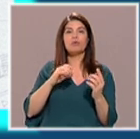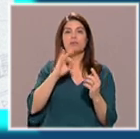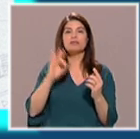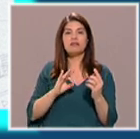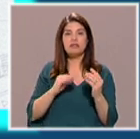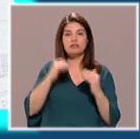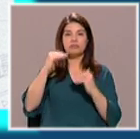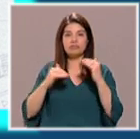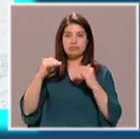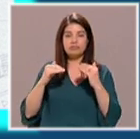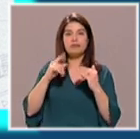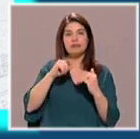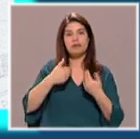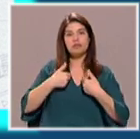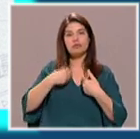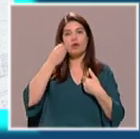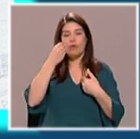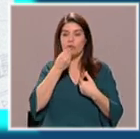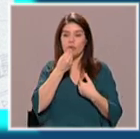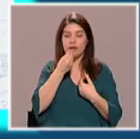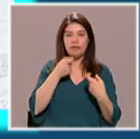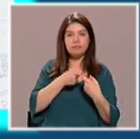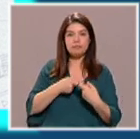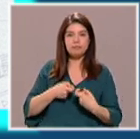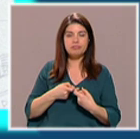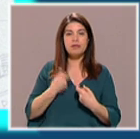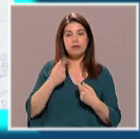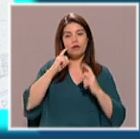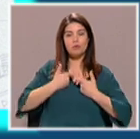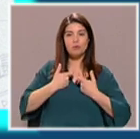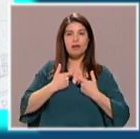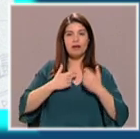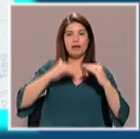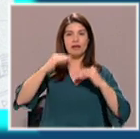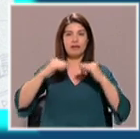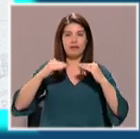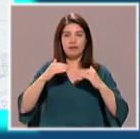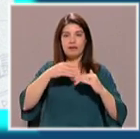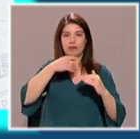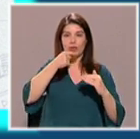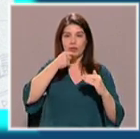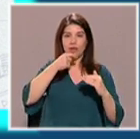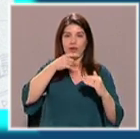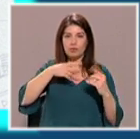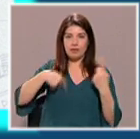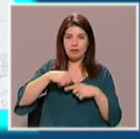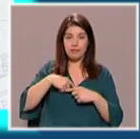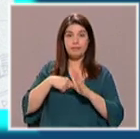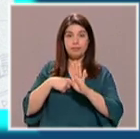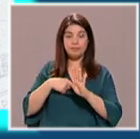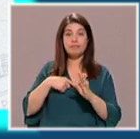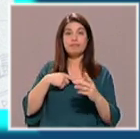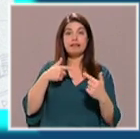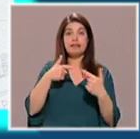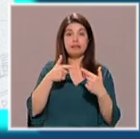de que forma é que pode regular a sua alimentação. No entanto, alertar que o diabetes do tipo 1 é